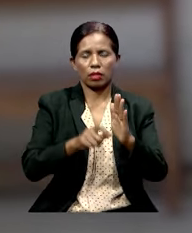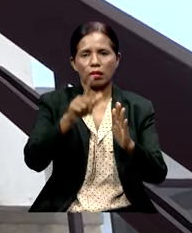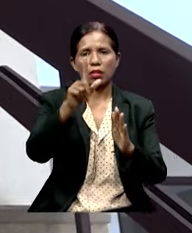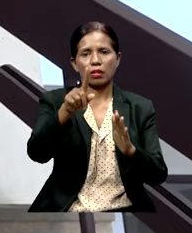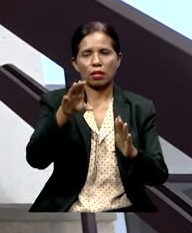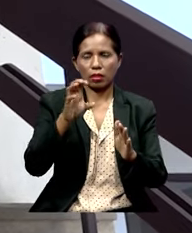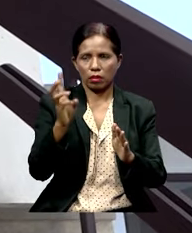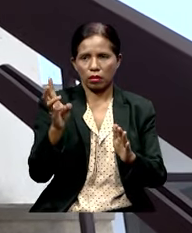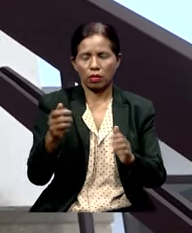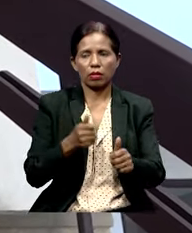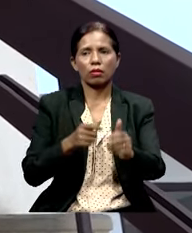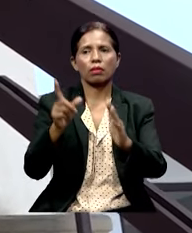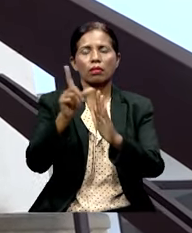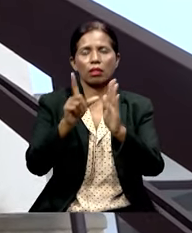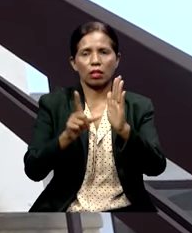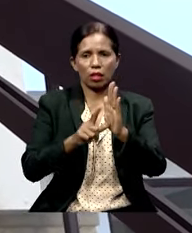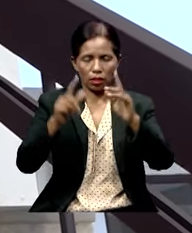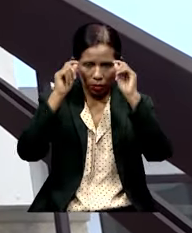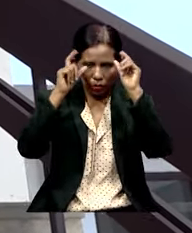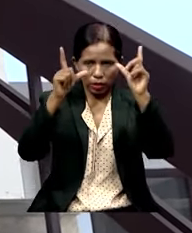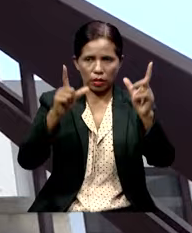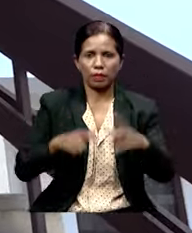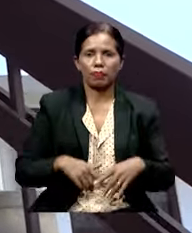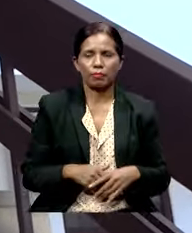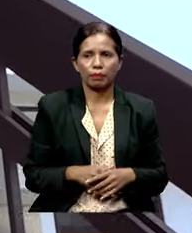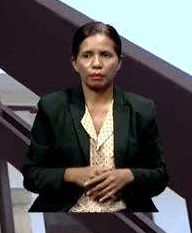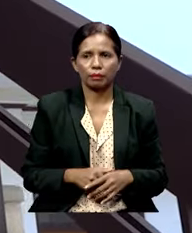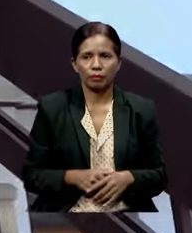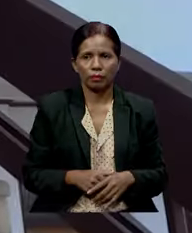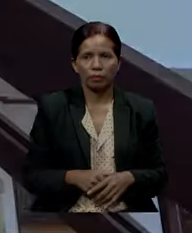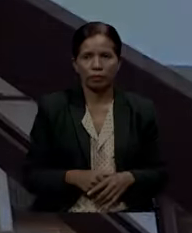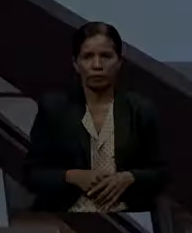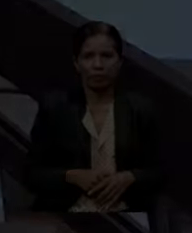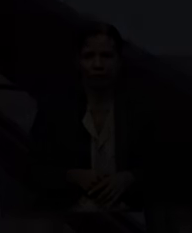nenolo tuir Código Penal Timor-Leste. Emerenciana Martins, Dilma Sujeiti, Giamen.